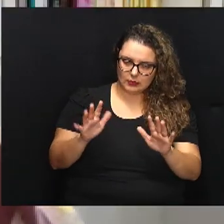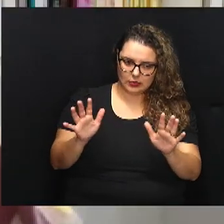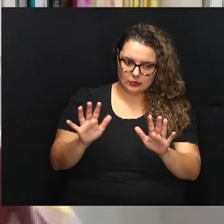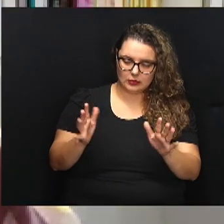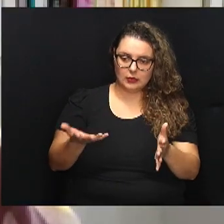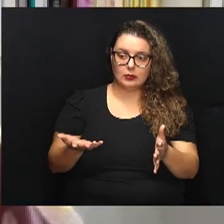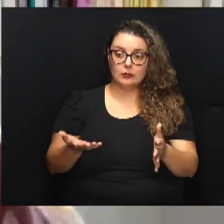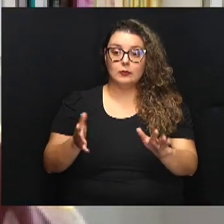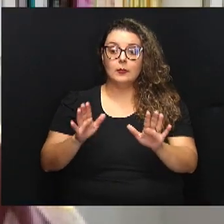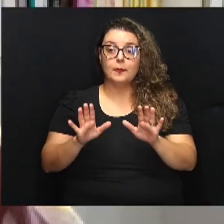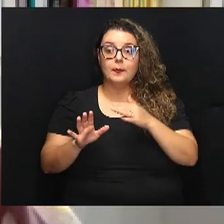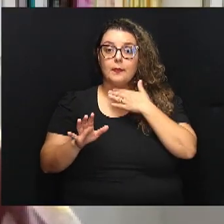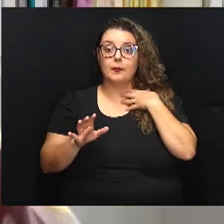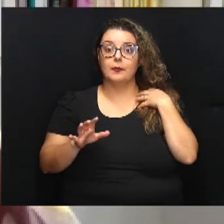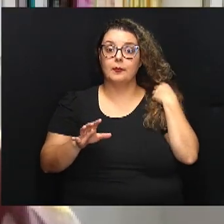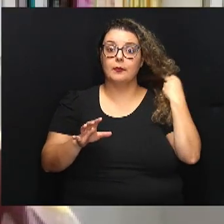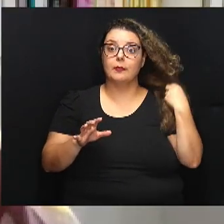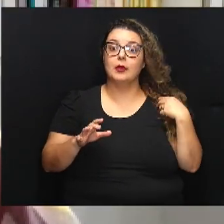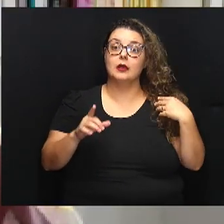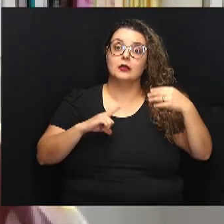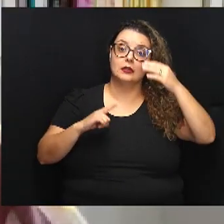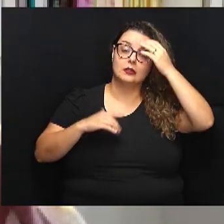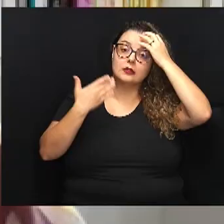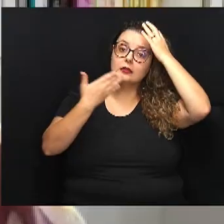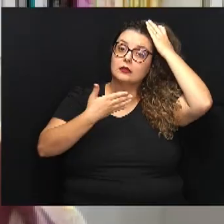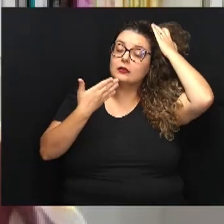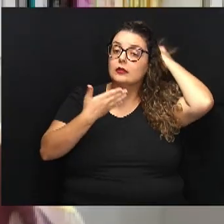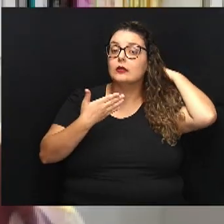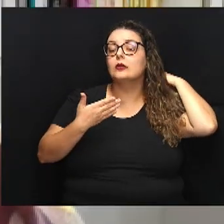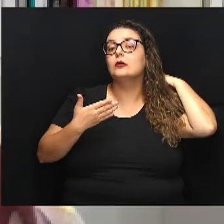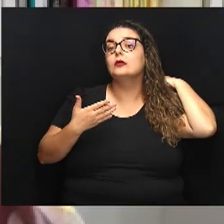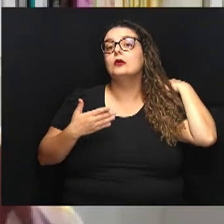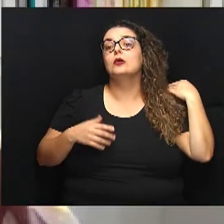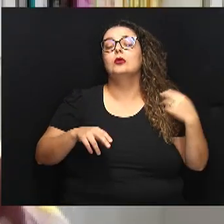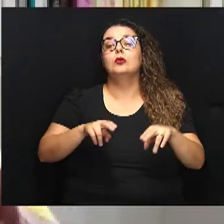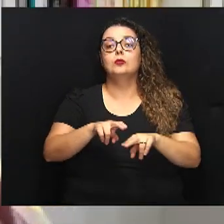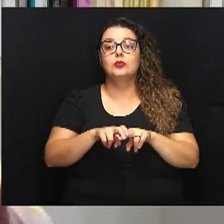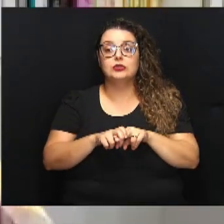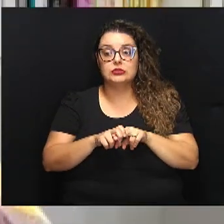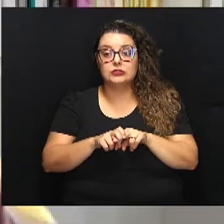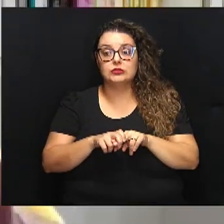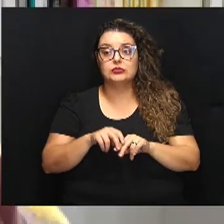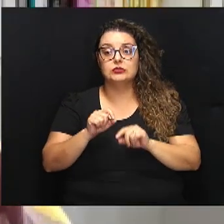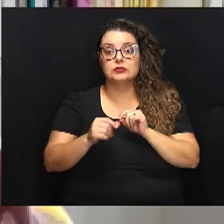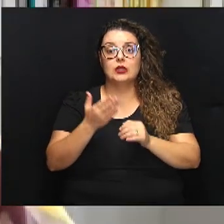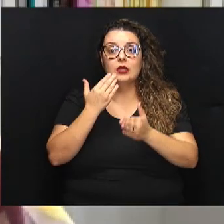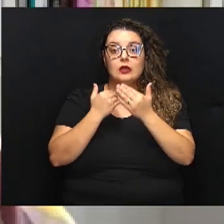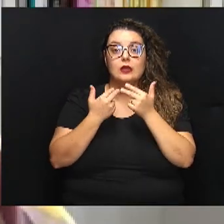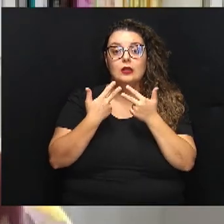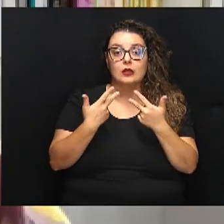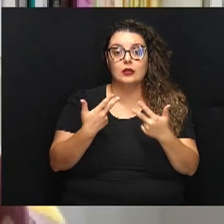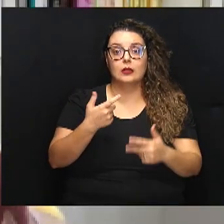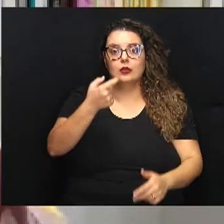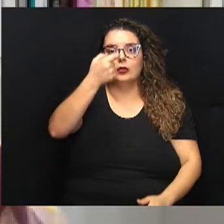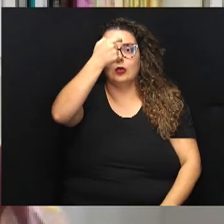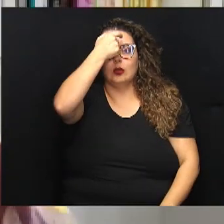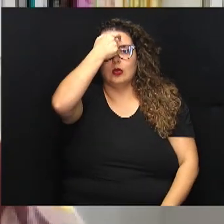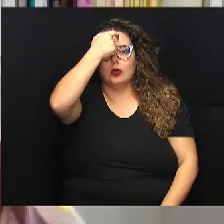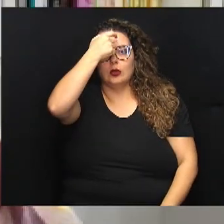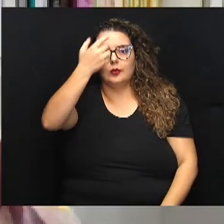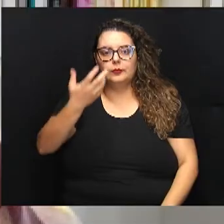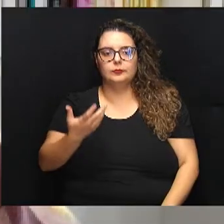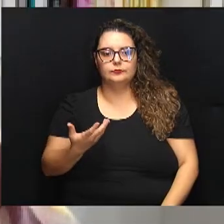é bastante carregado de açúcar. Então, por isso, provavelmente quem prova com consciência